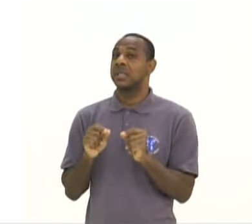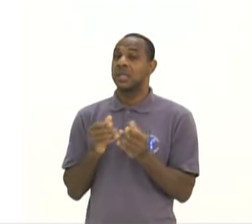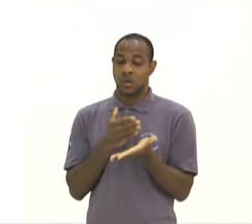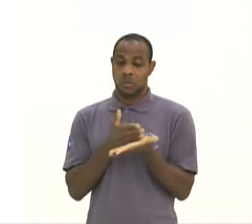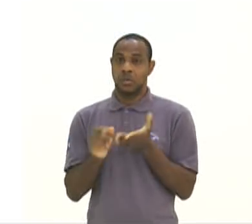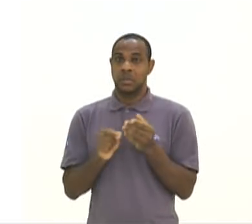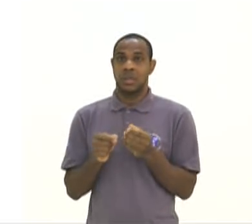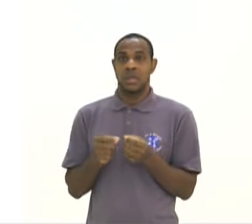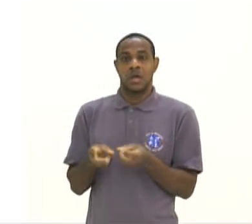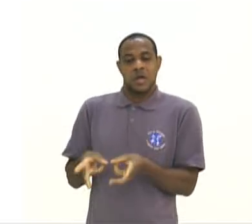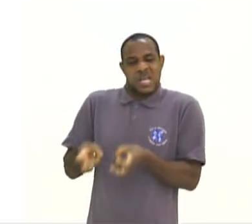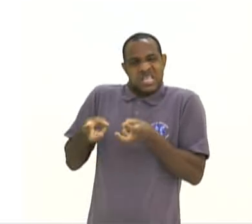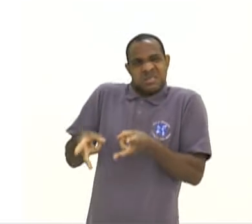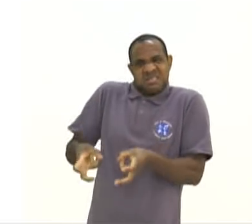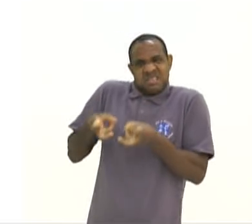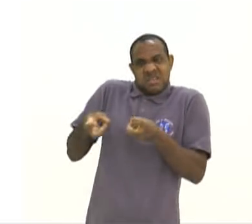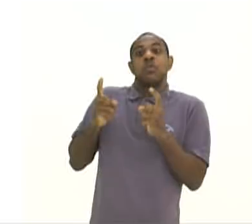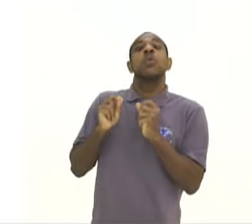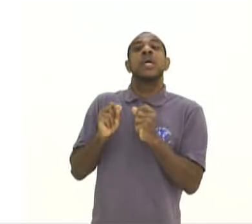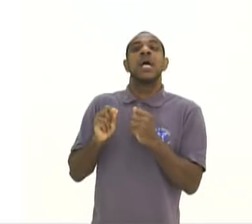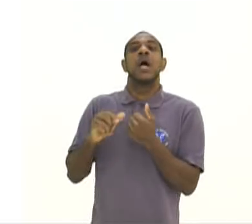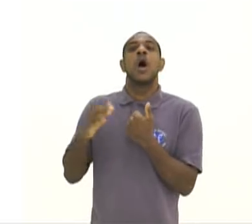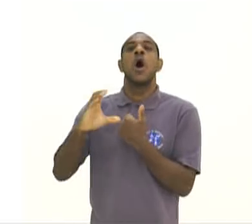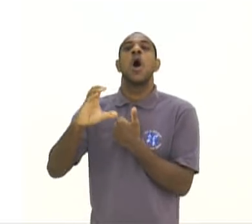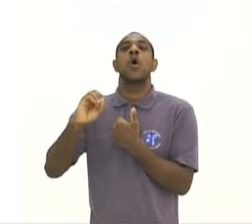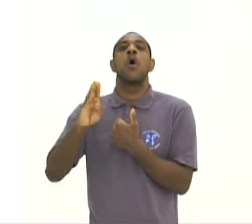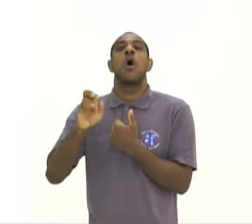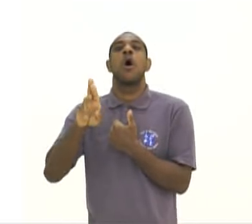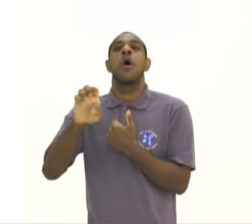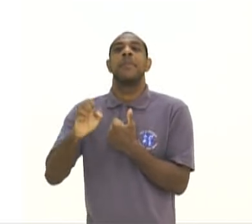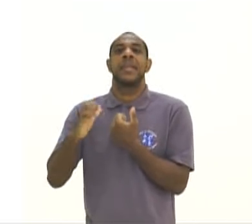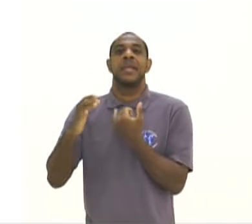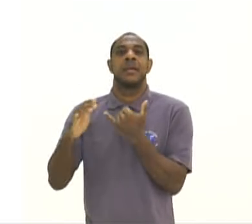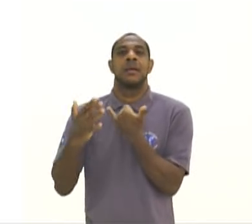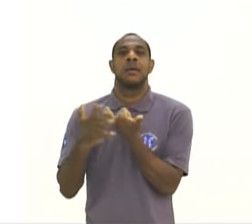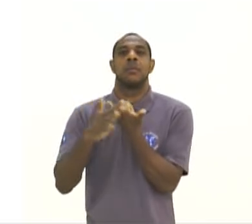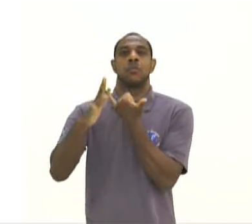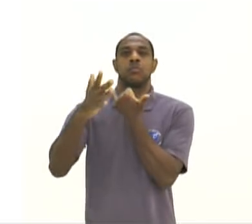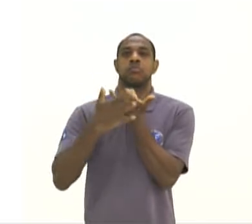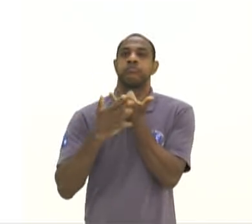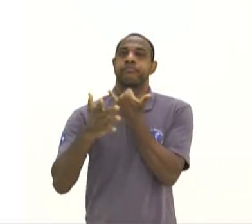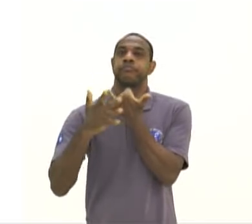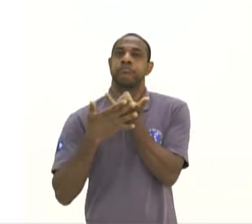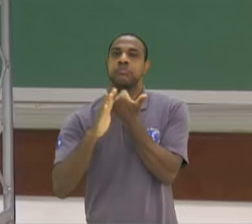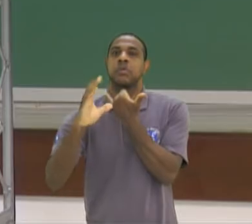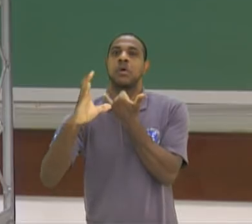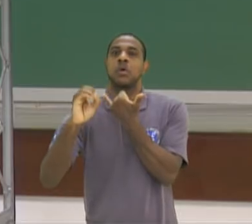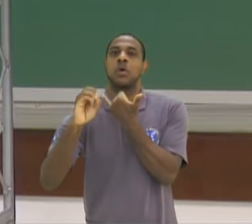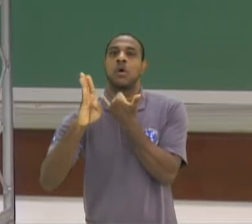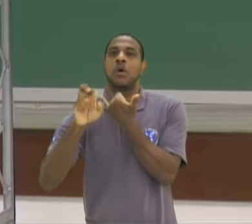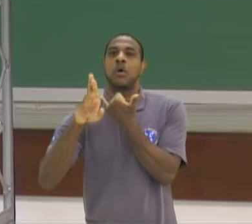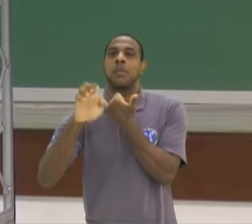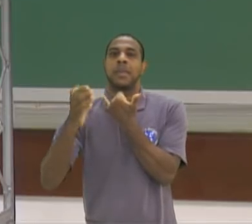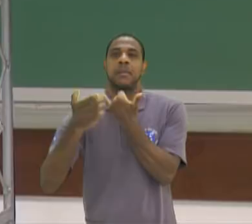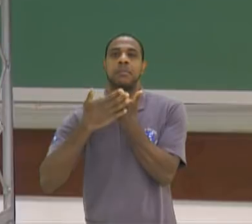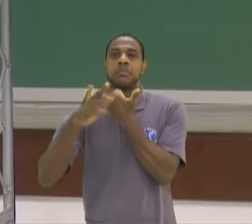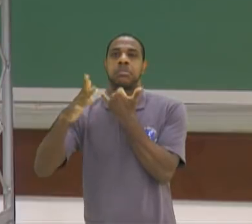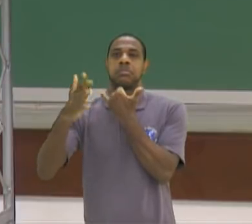do salitre e do cobre, ou seja, mineração. Então, grande desenvolvimento econômico